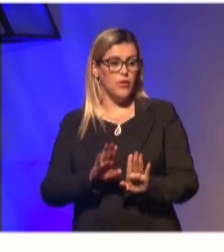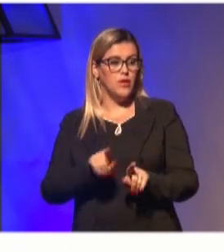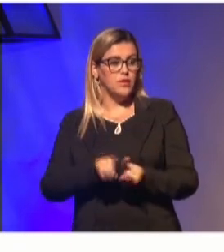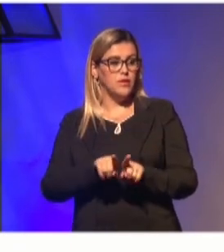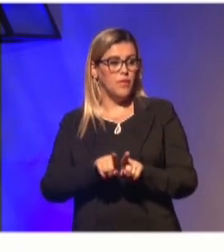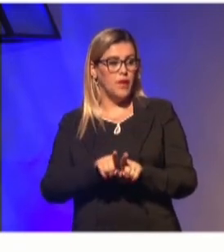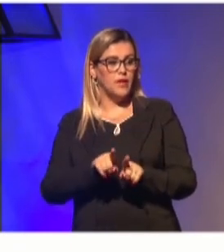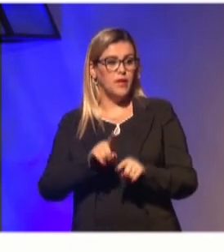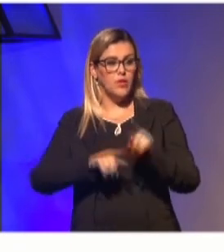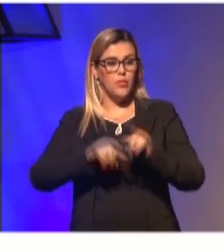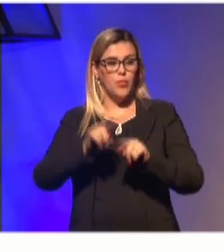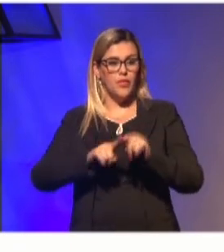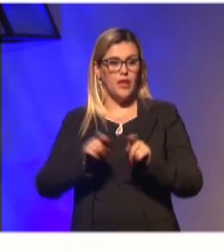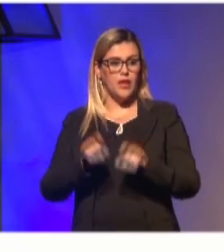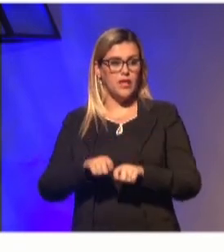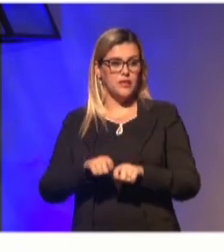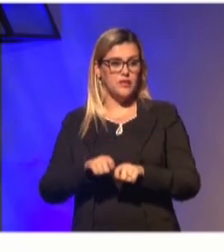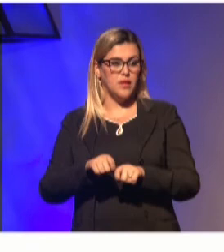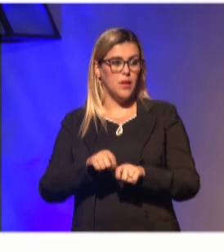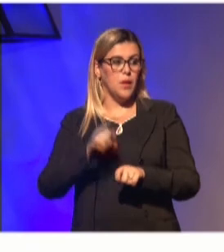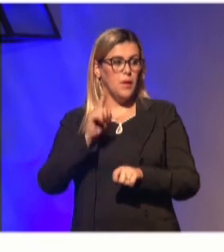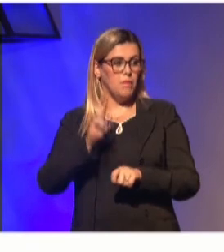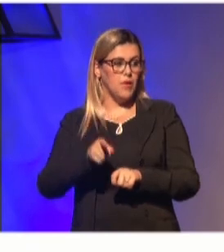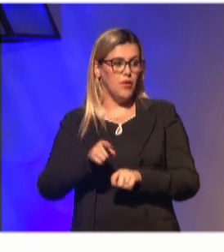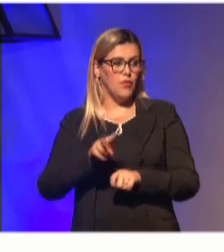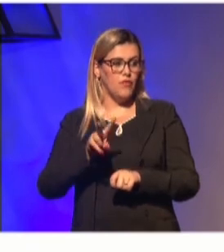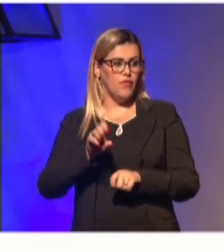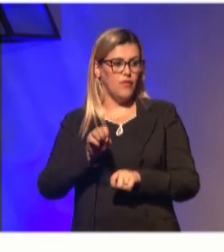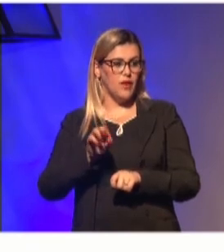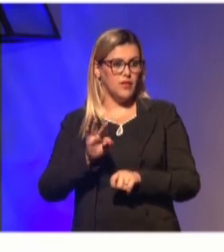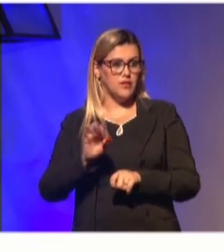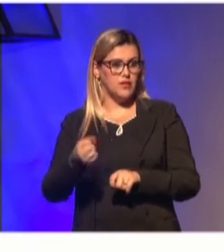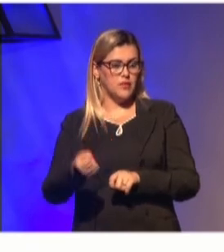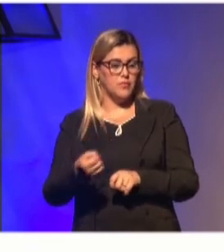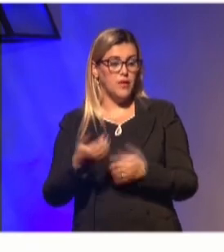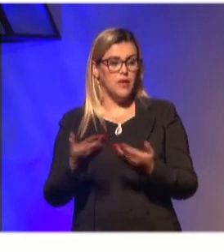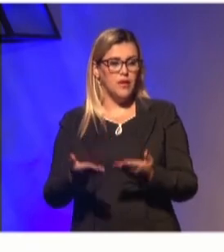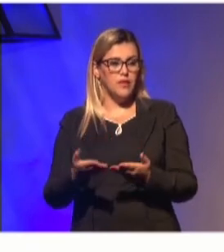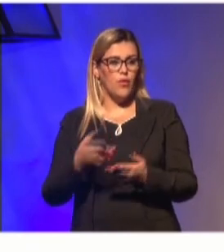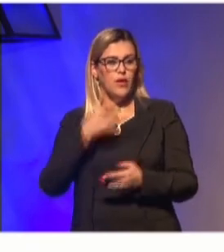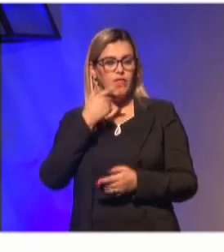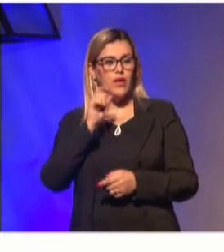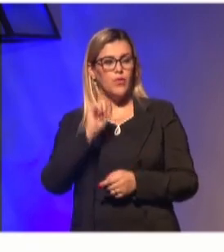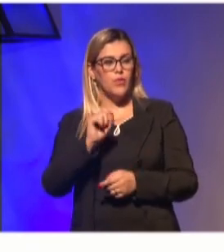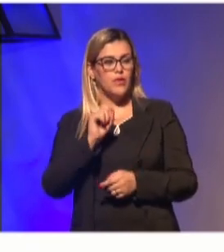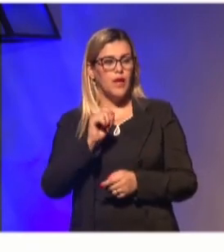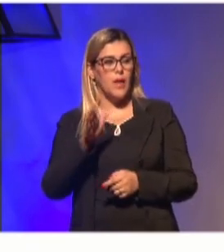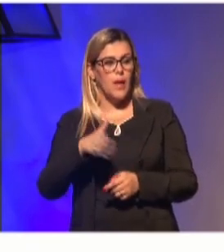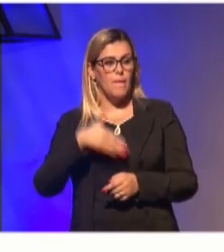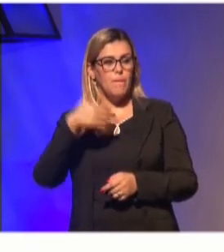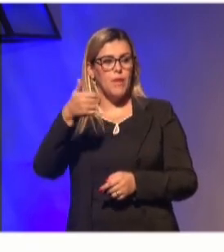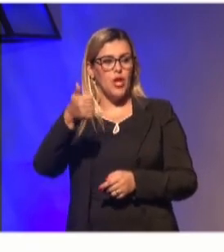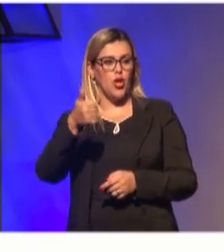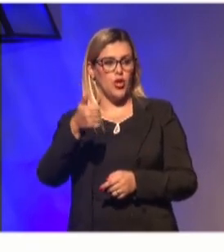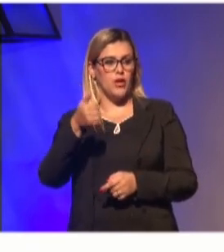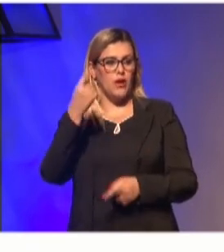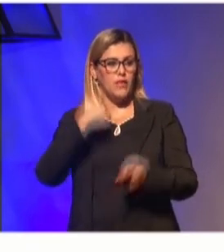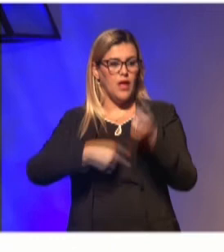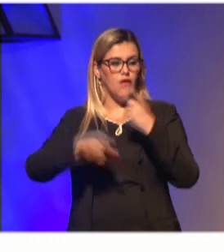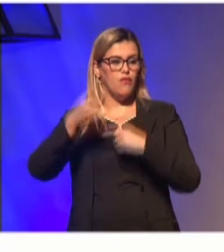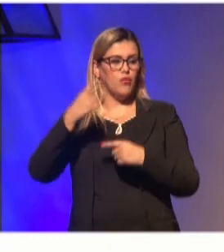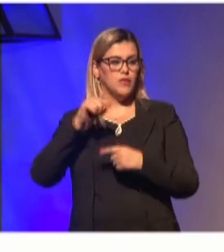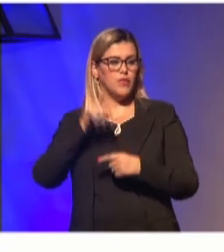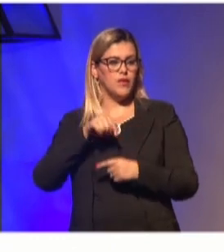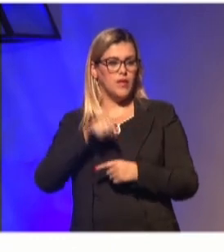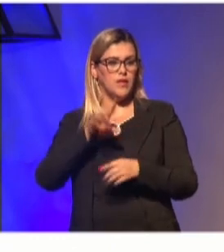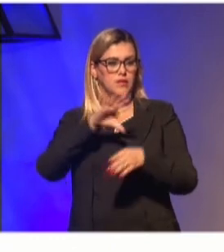saída do equipamento, né? 1000 miliwatts. E ele relata lá melhora na evolução desses pacientes que